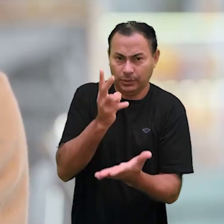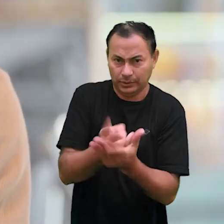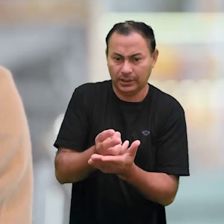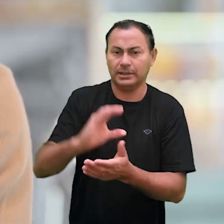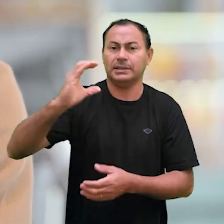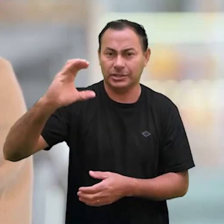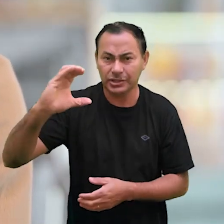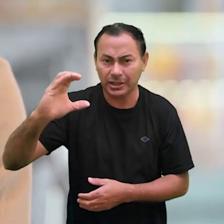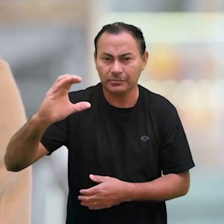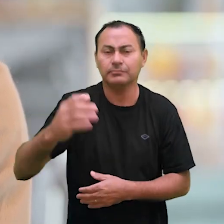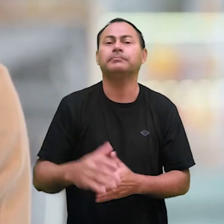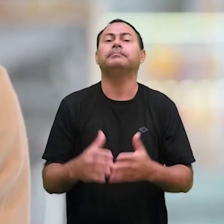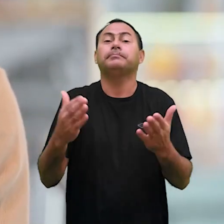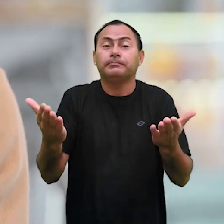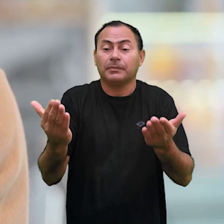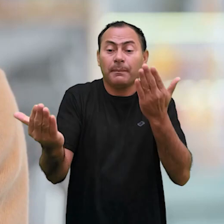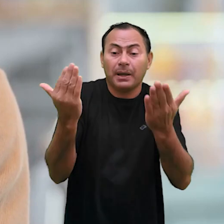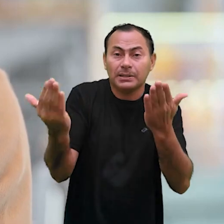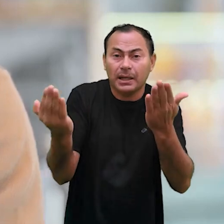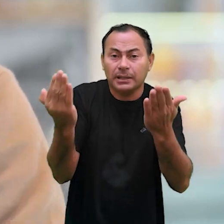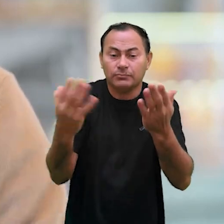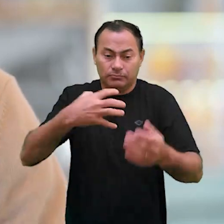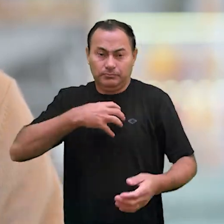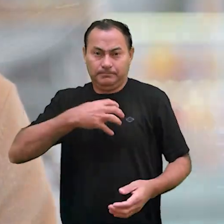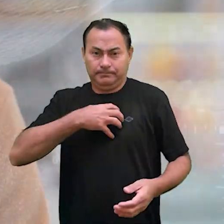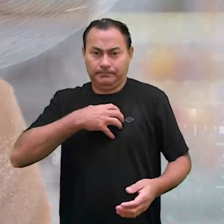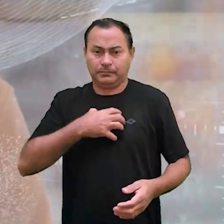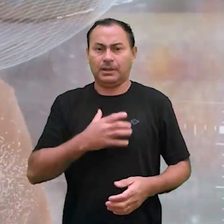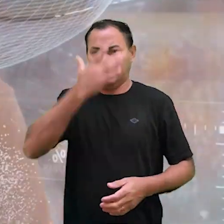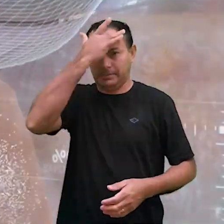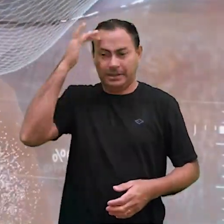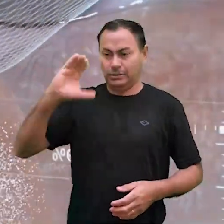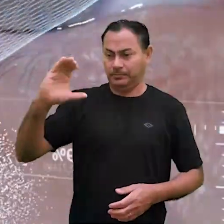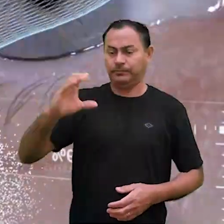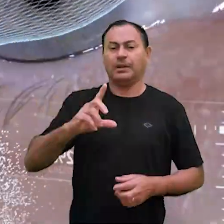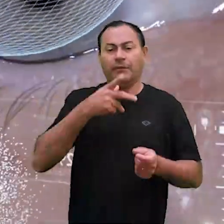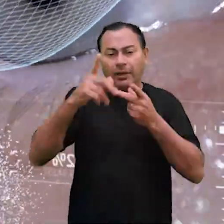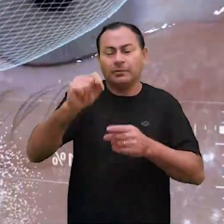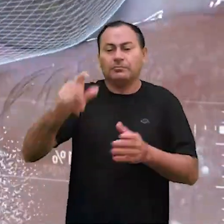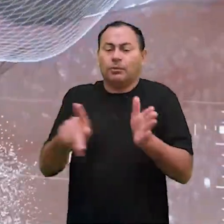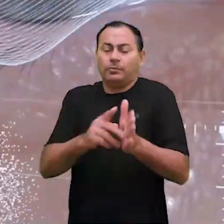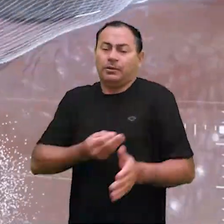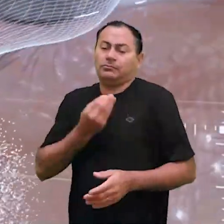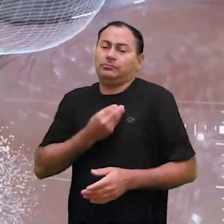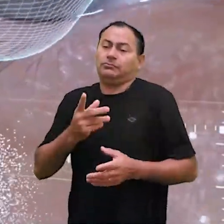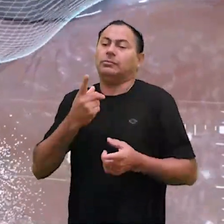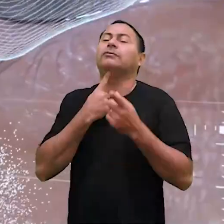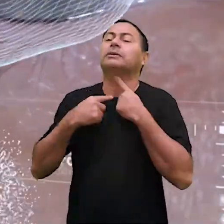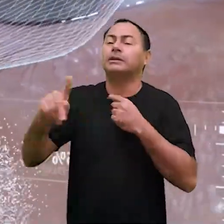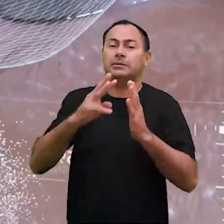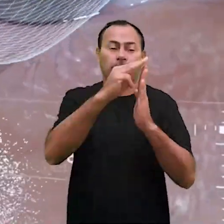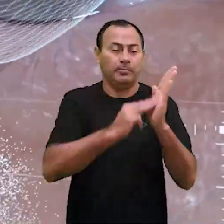em Deus e continuar sendo um cientista? Baseado na maneira com que os cientistas definem por